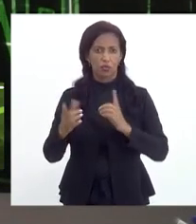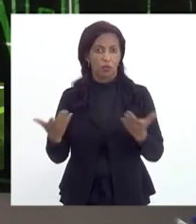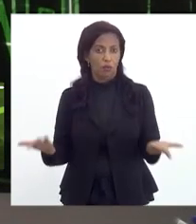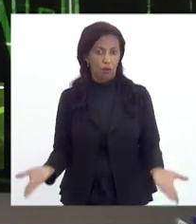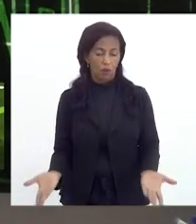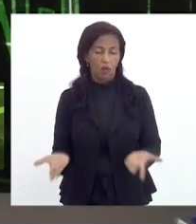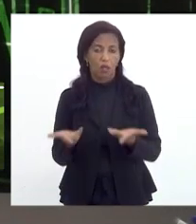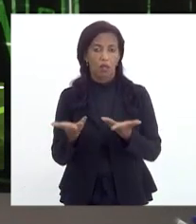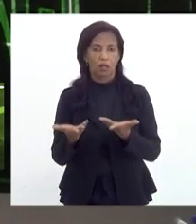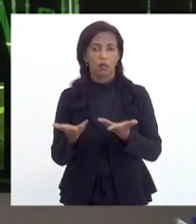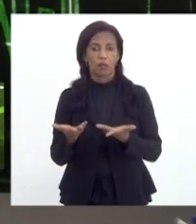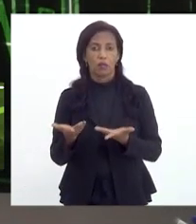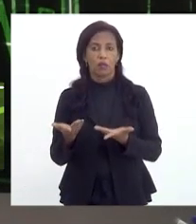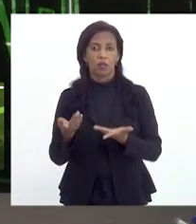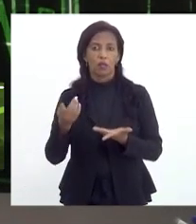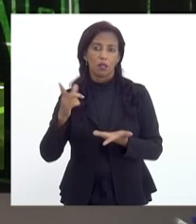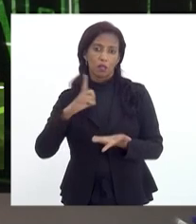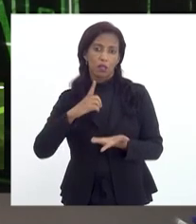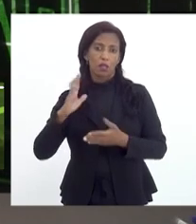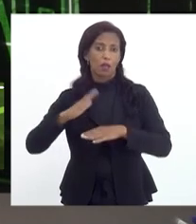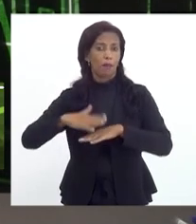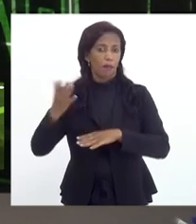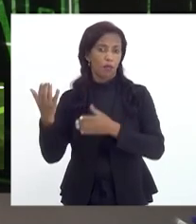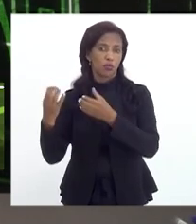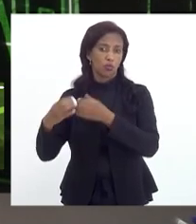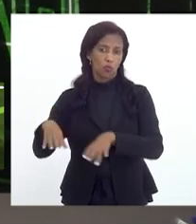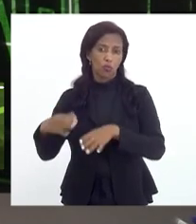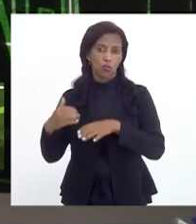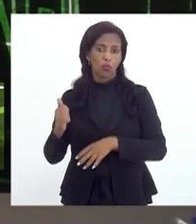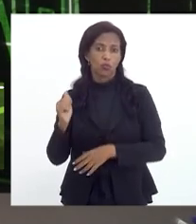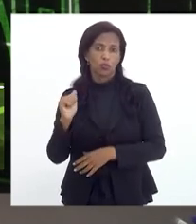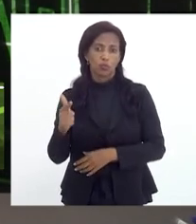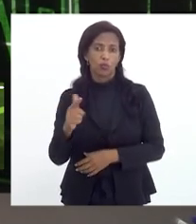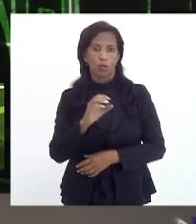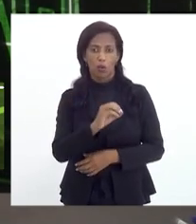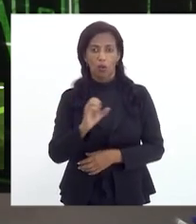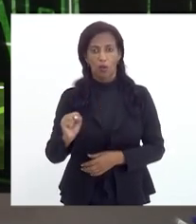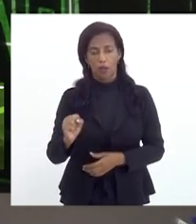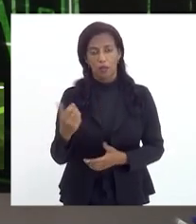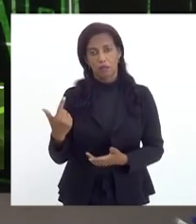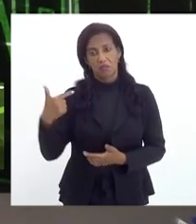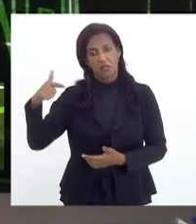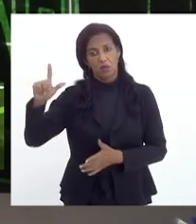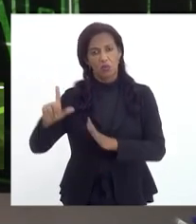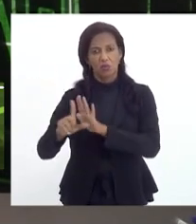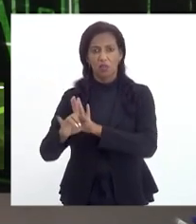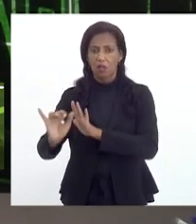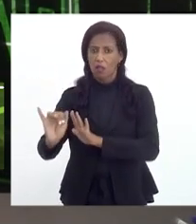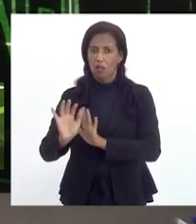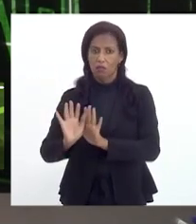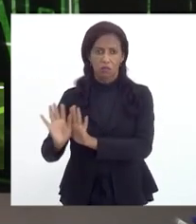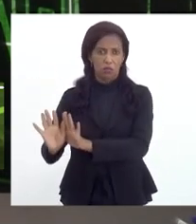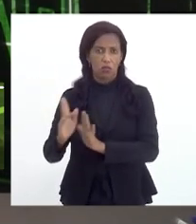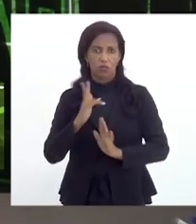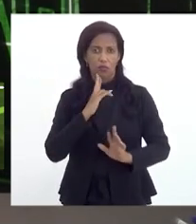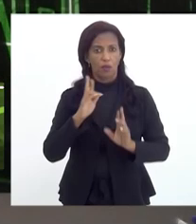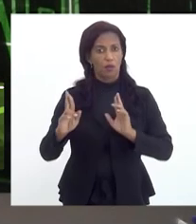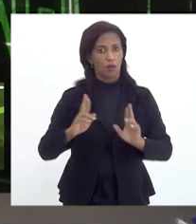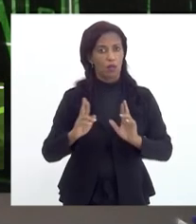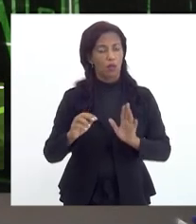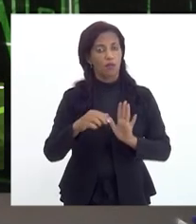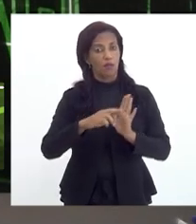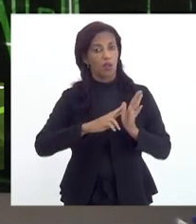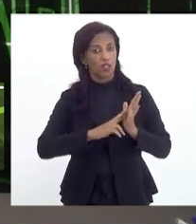Que a previsão Sempre é que tenha Mais concurso público Do que propriamente OAS Mas aí é uma outra lei Eu não estou dizendo Com relação ao regime